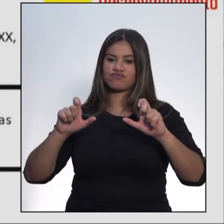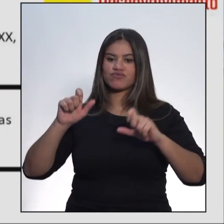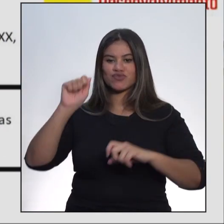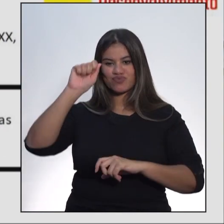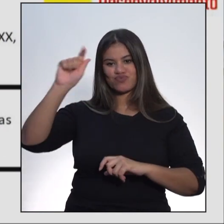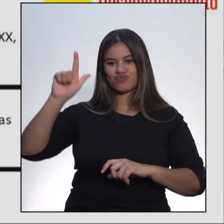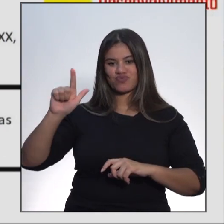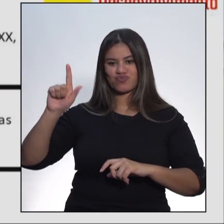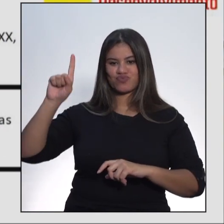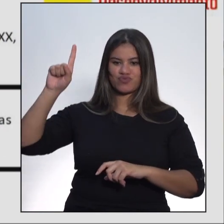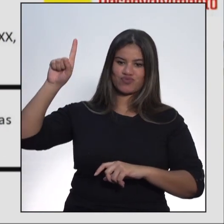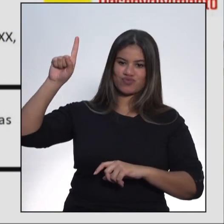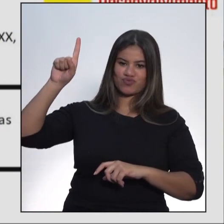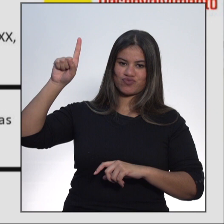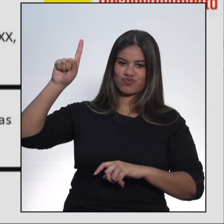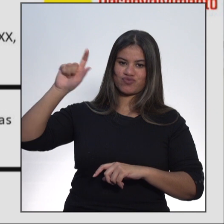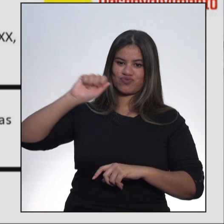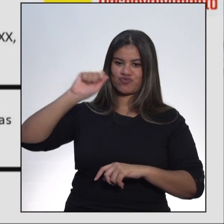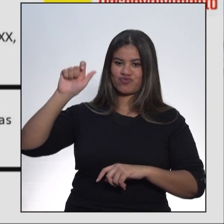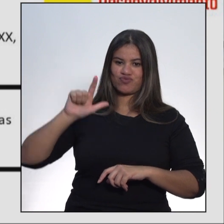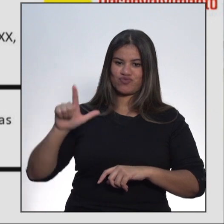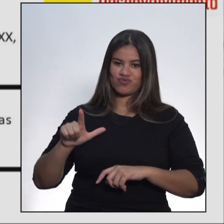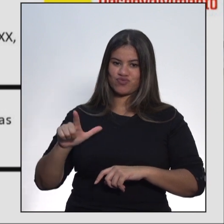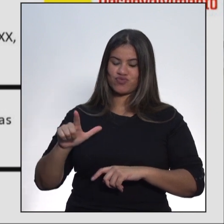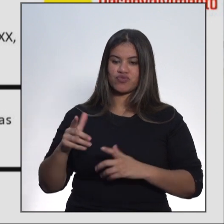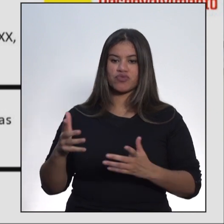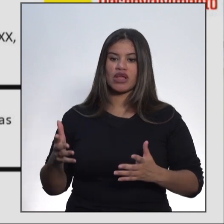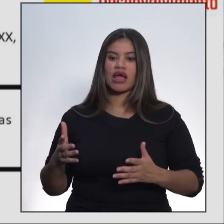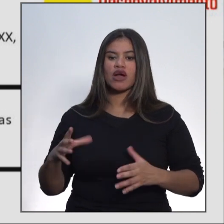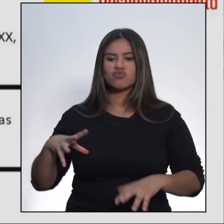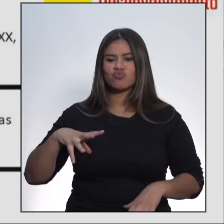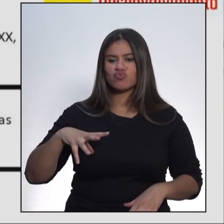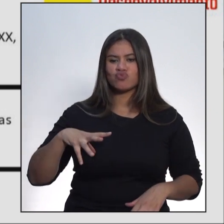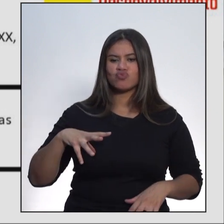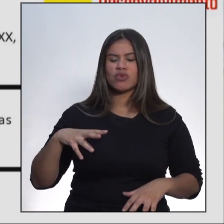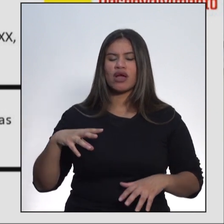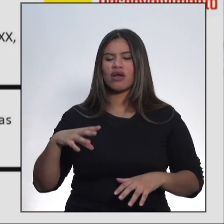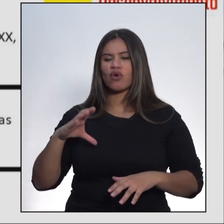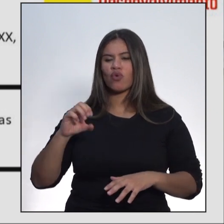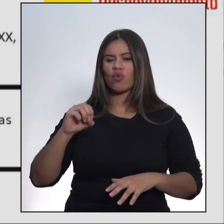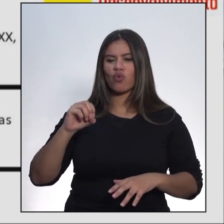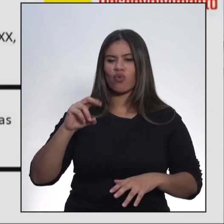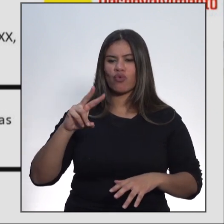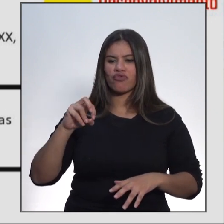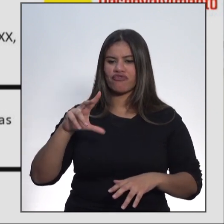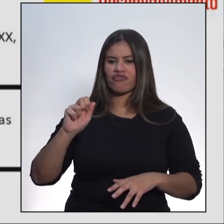né? Chega de covardia. É um título polêmico,